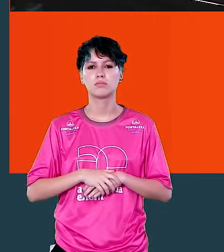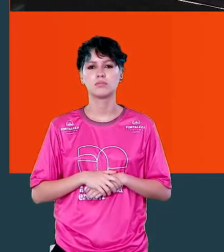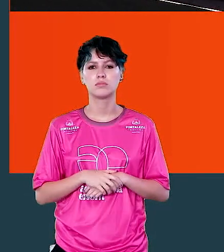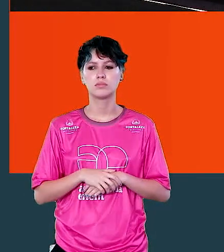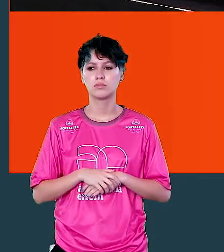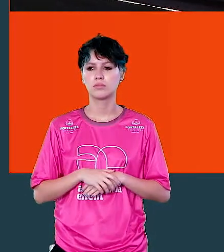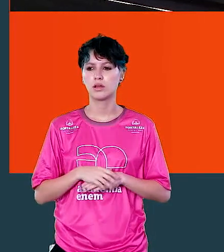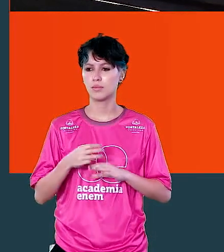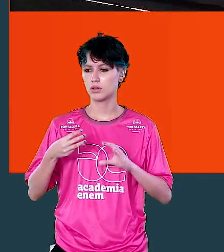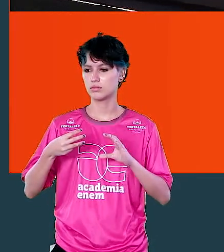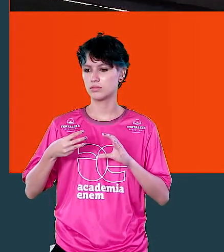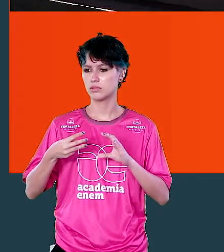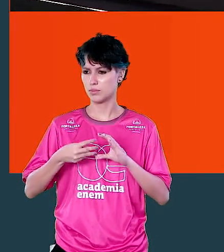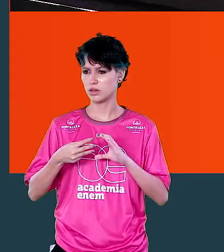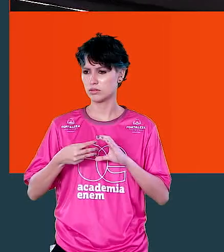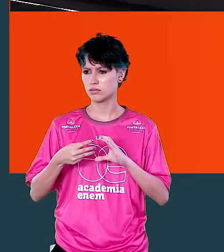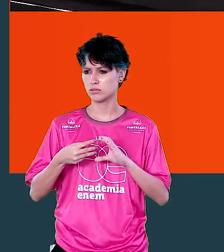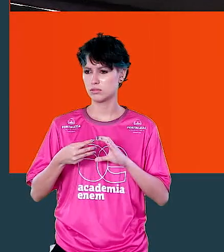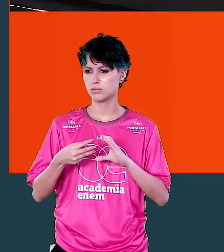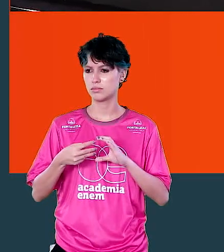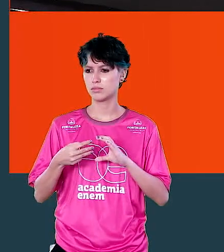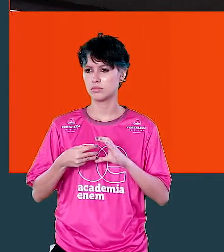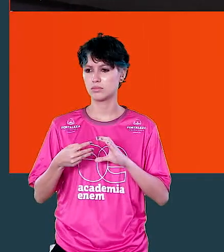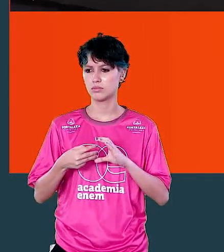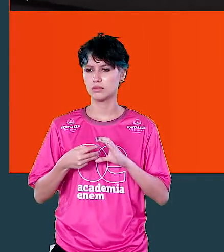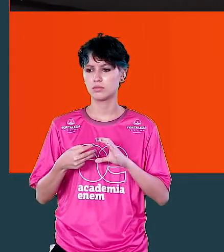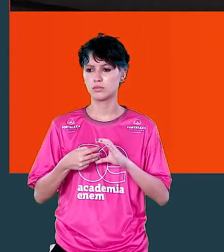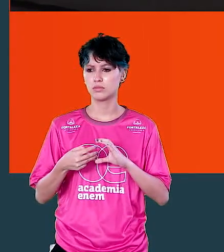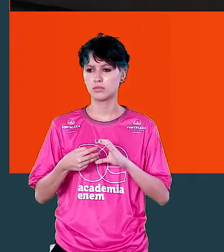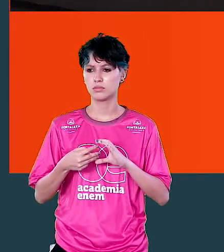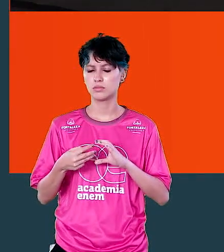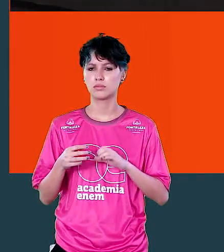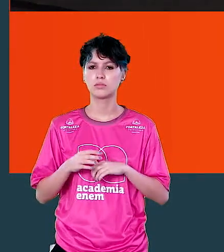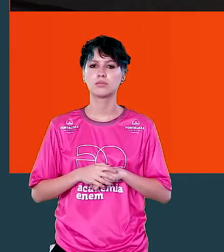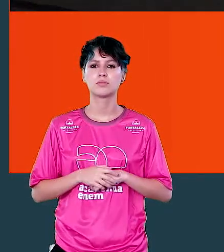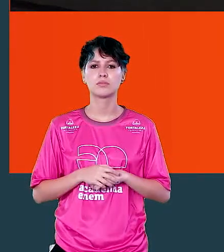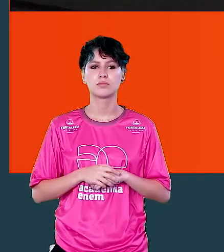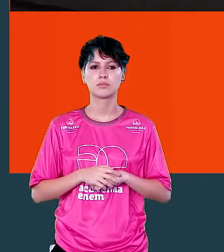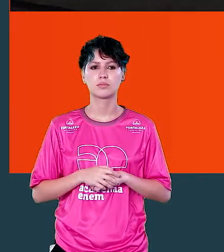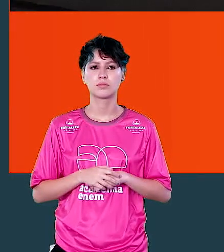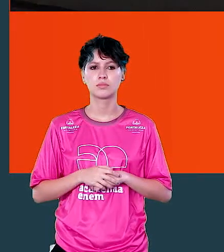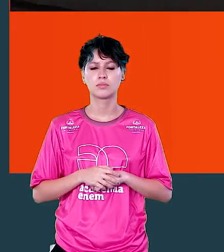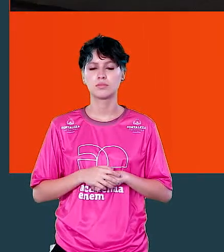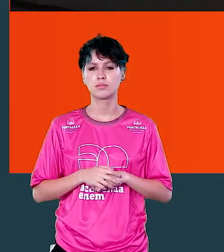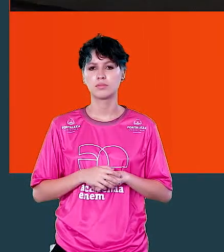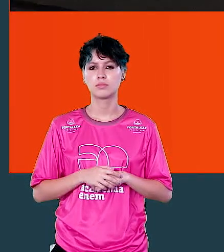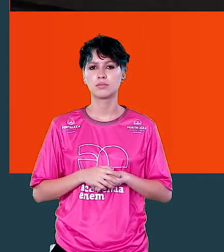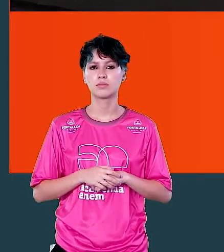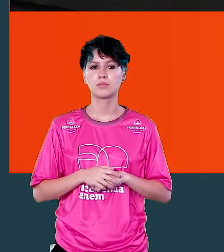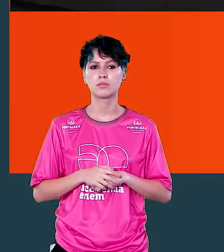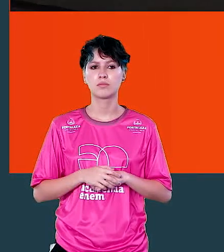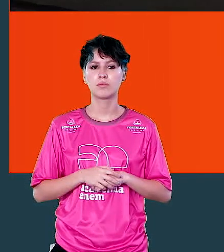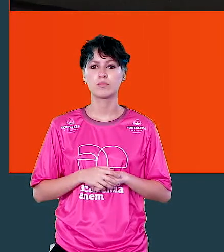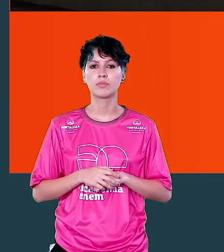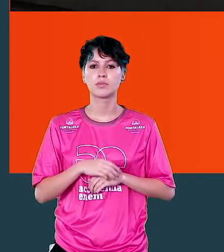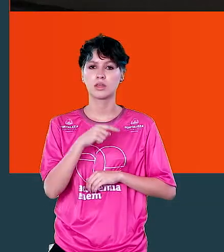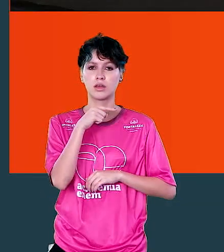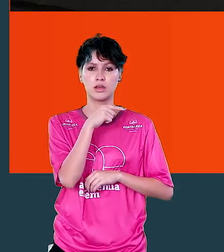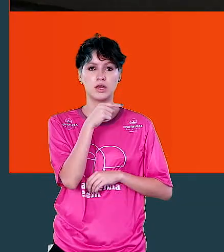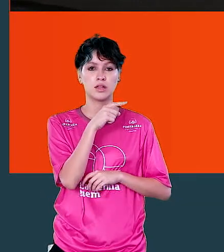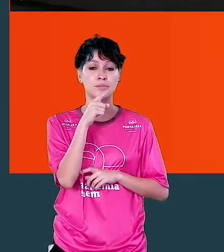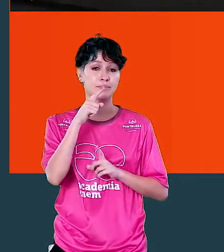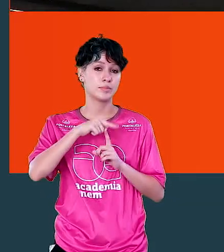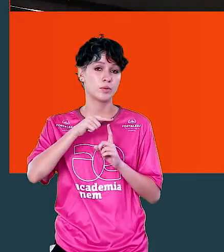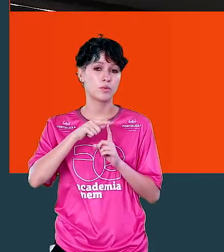Quando as moléculas estão afastadas, elas não interagem umas com as outras. Elas são afastadas. Por isso que ela está em que estado?